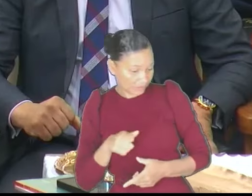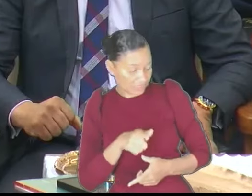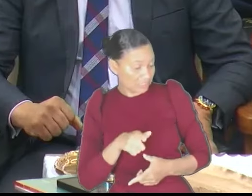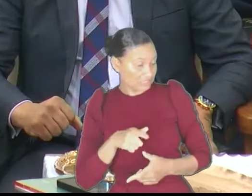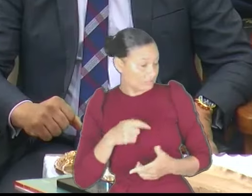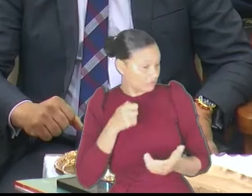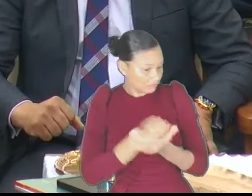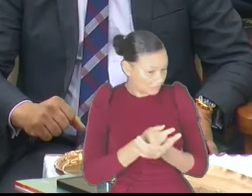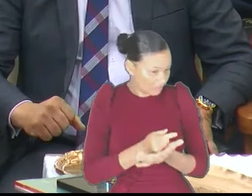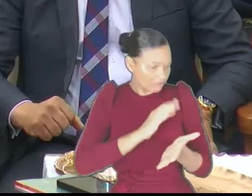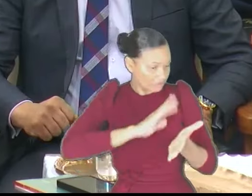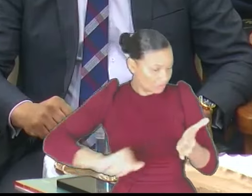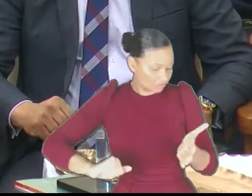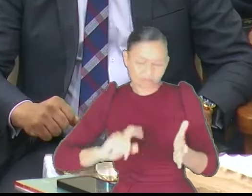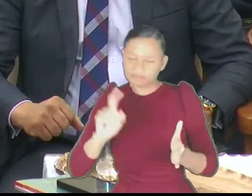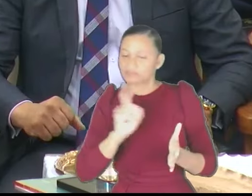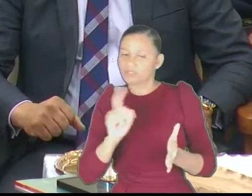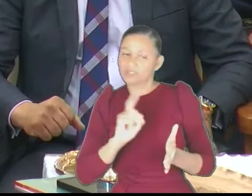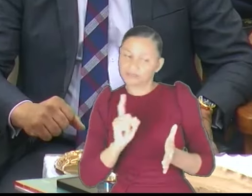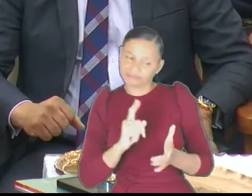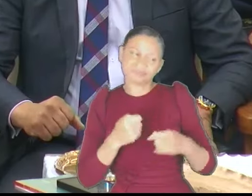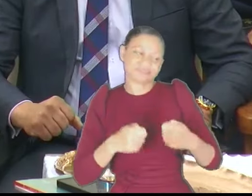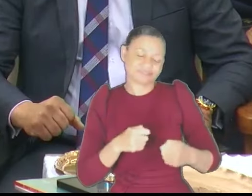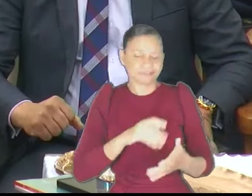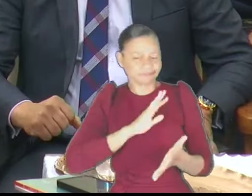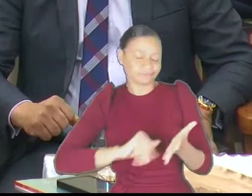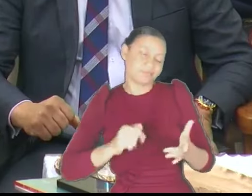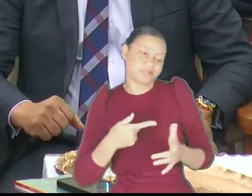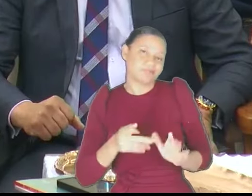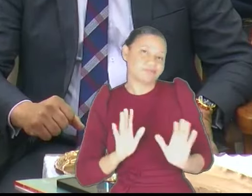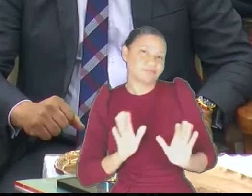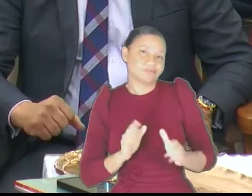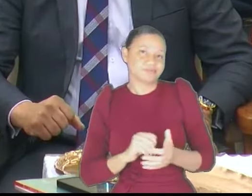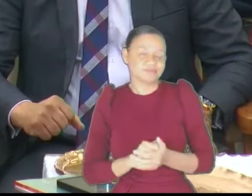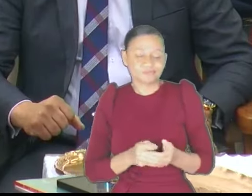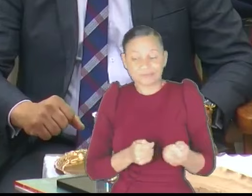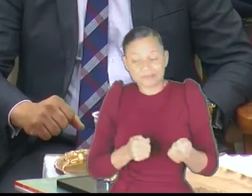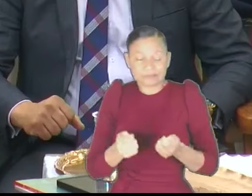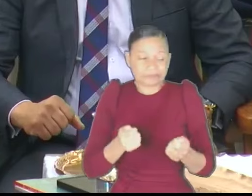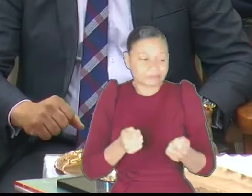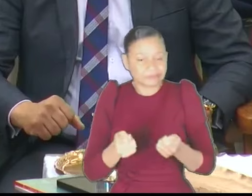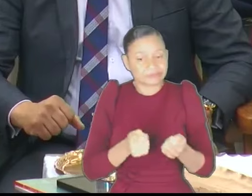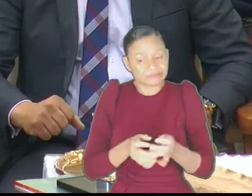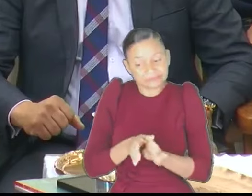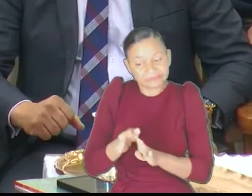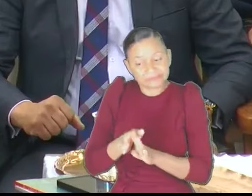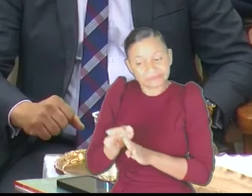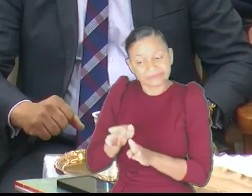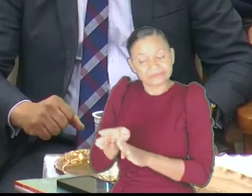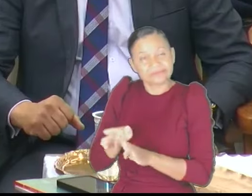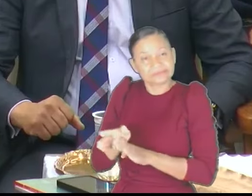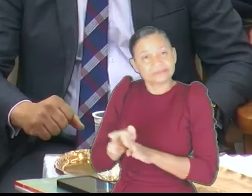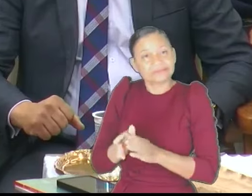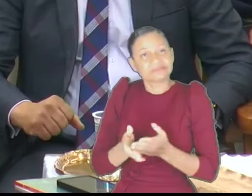passar. Acaba não excluindo não, a gente vai remediando isso, vai dando uns conselhos de vez em